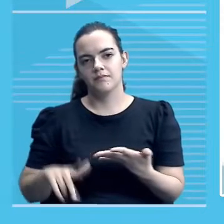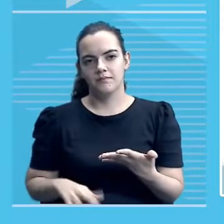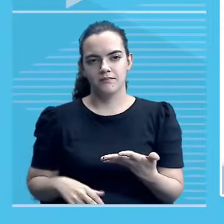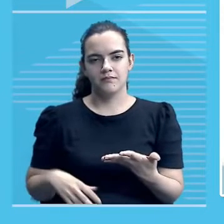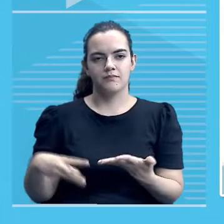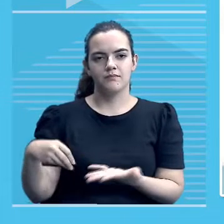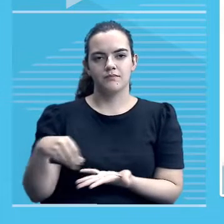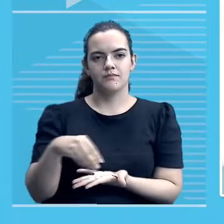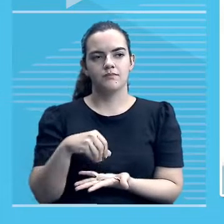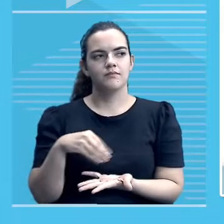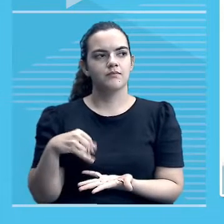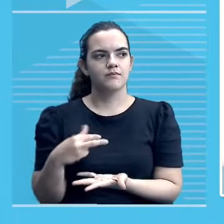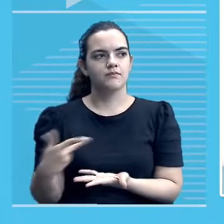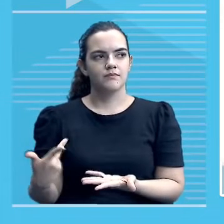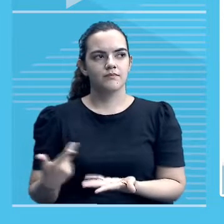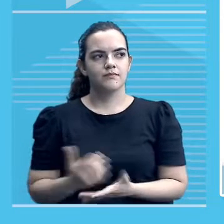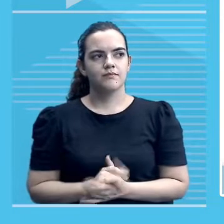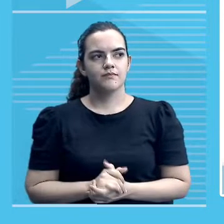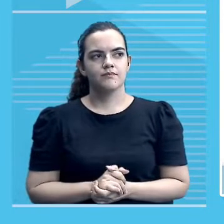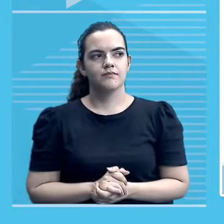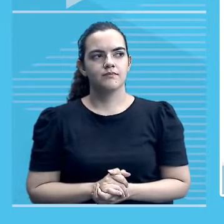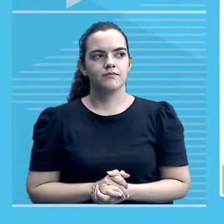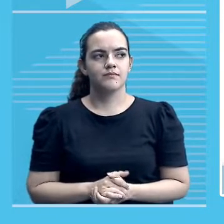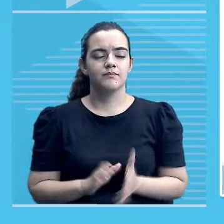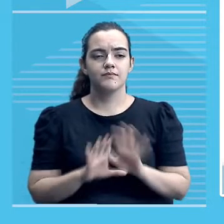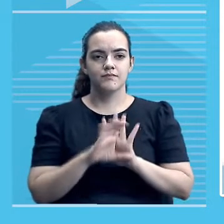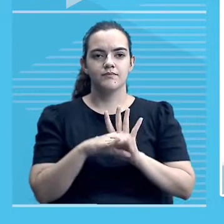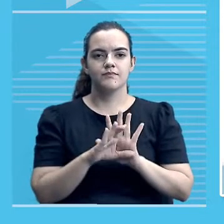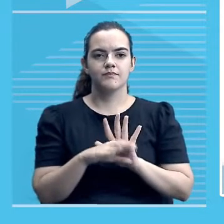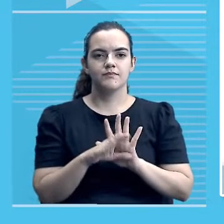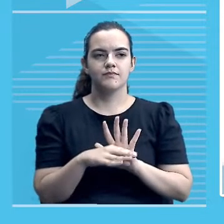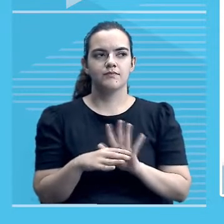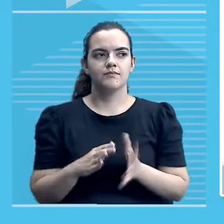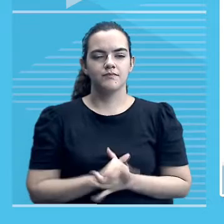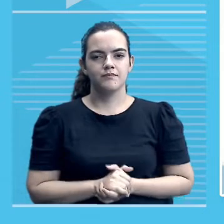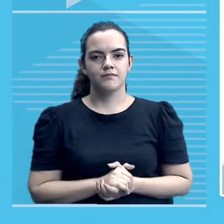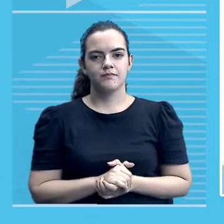cotidiano. Vamos começar com o conceito de sais. Tá aí, ó.